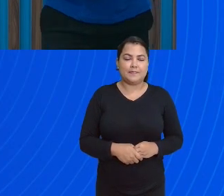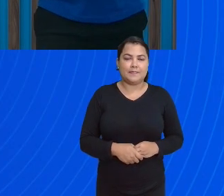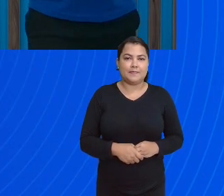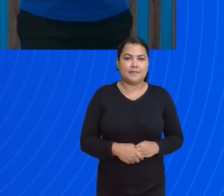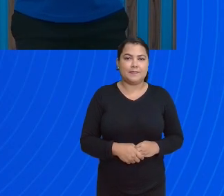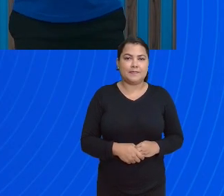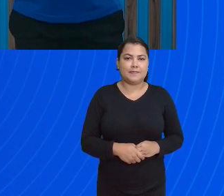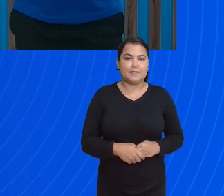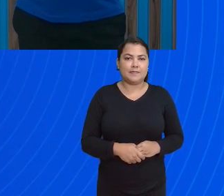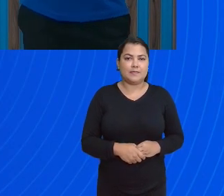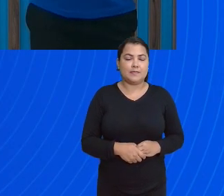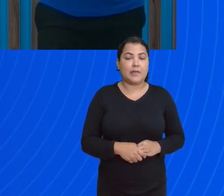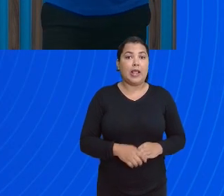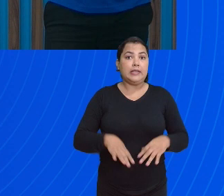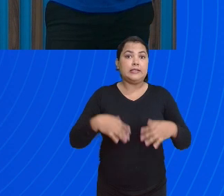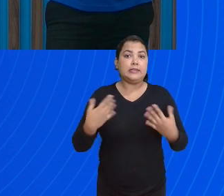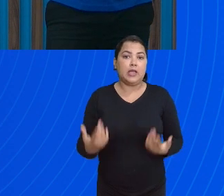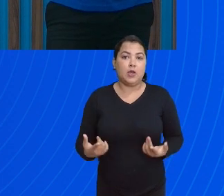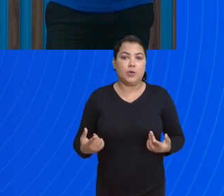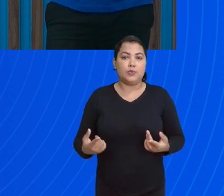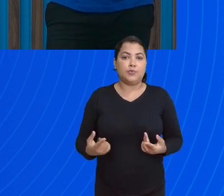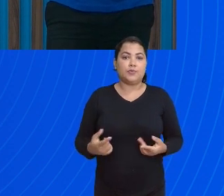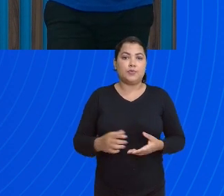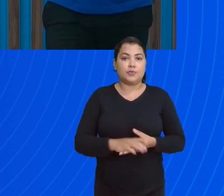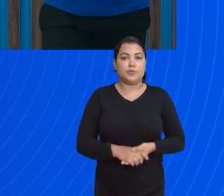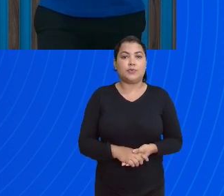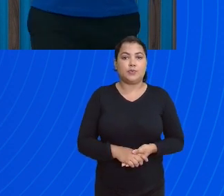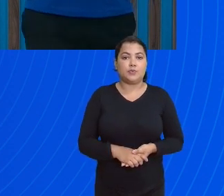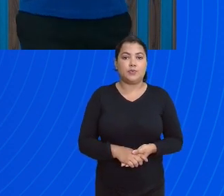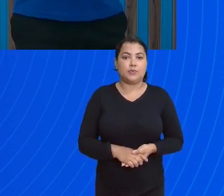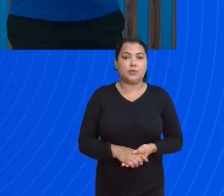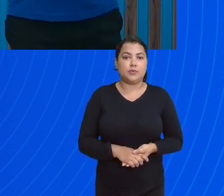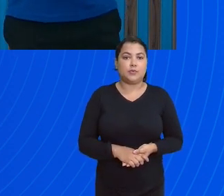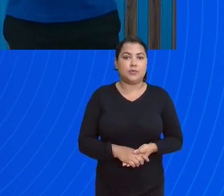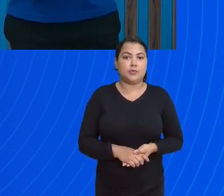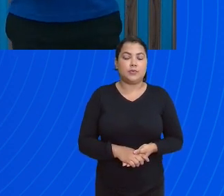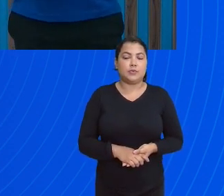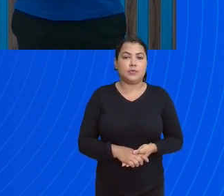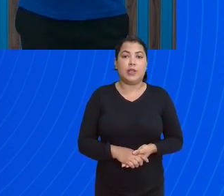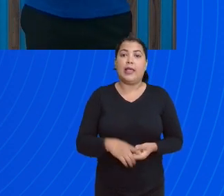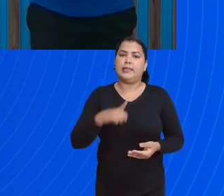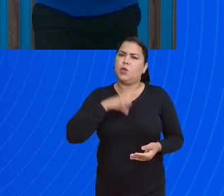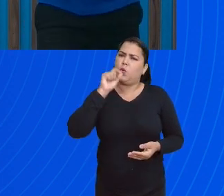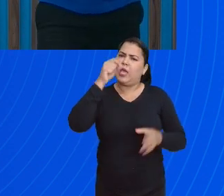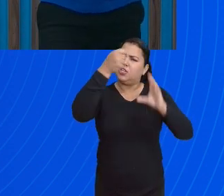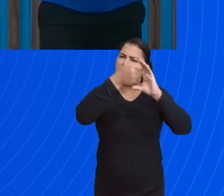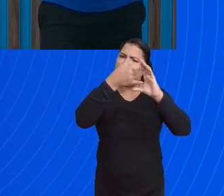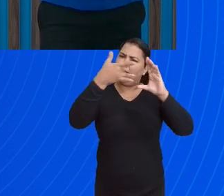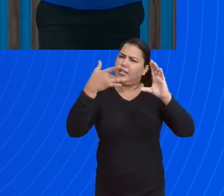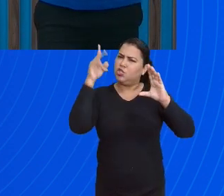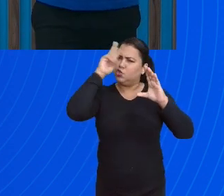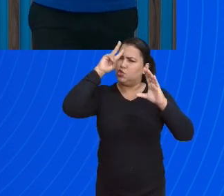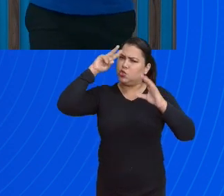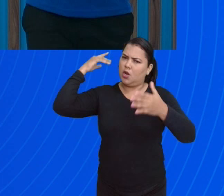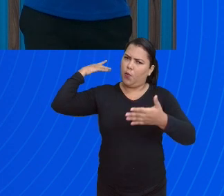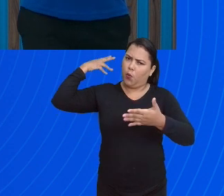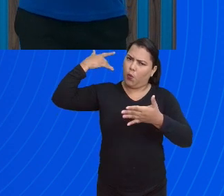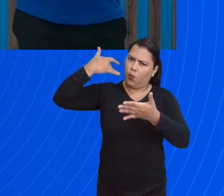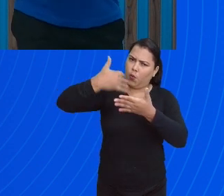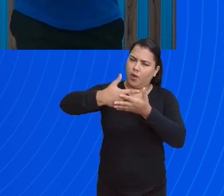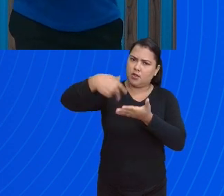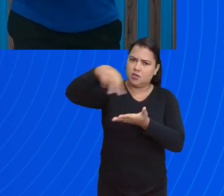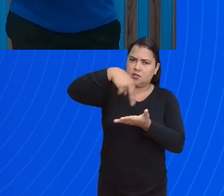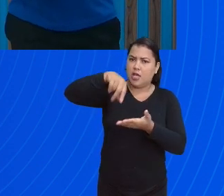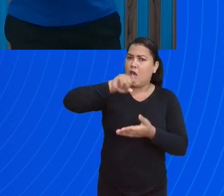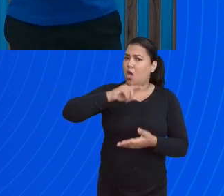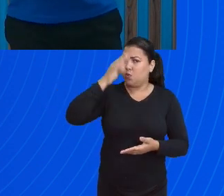Ok. Bom, a gente pega aí um pouquinho do resgate do histórico da dança, né? A dança, não sei se